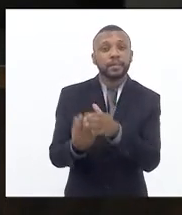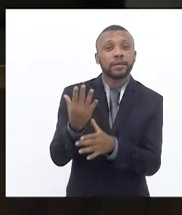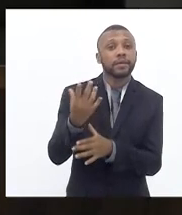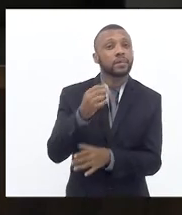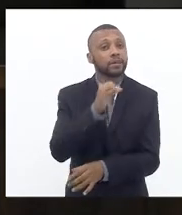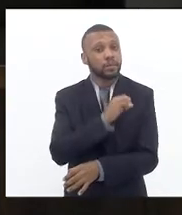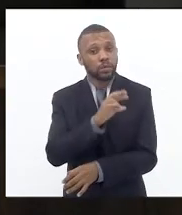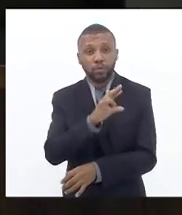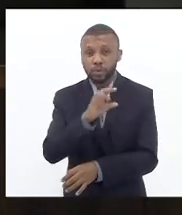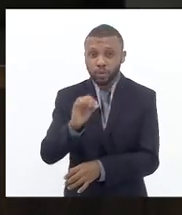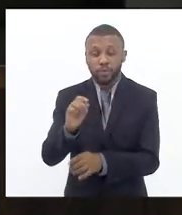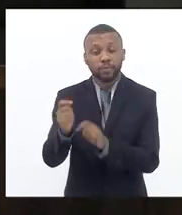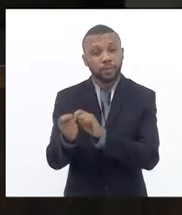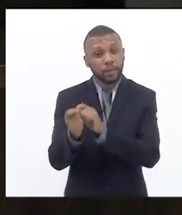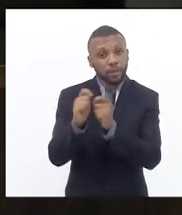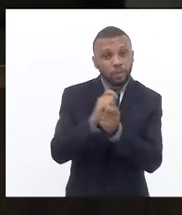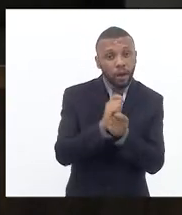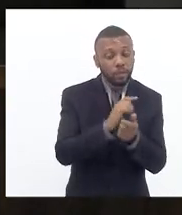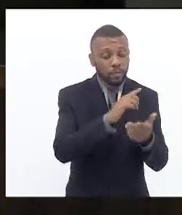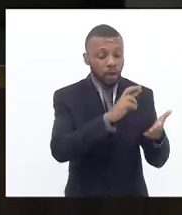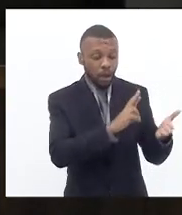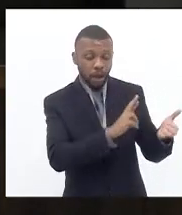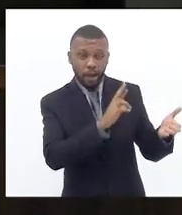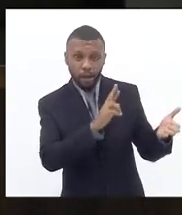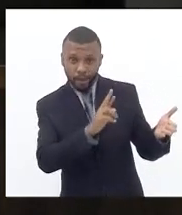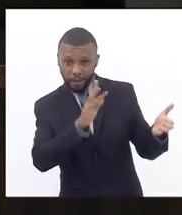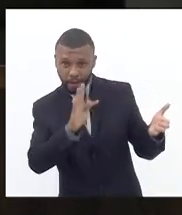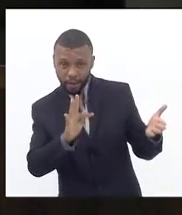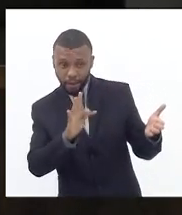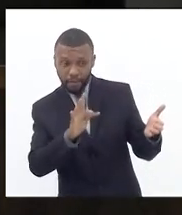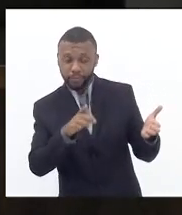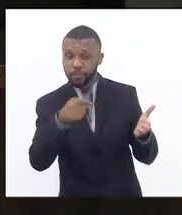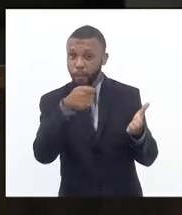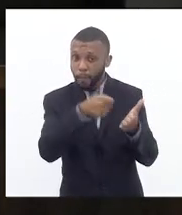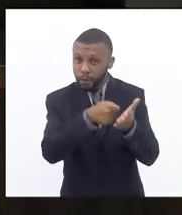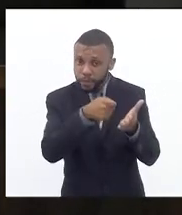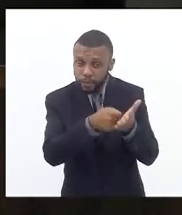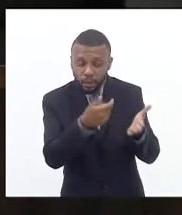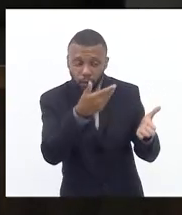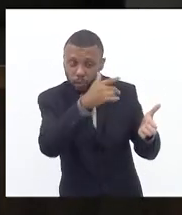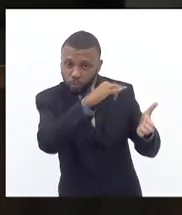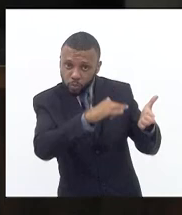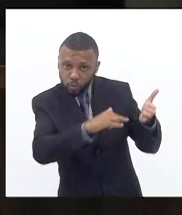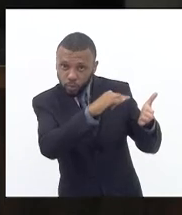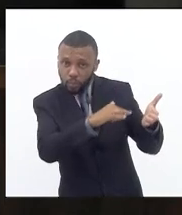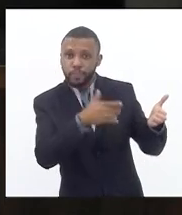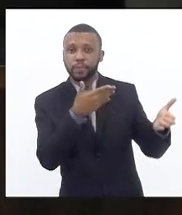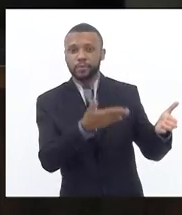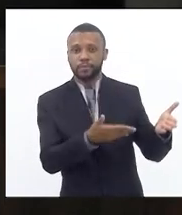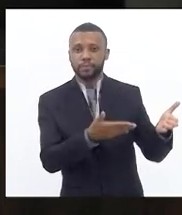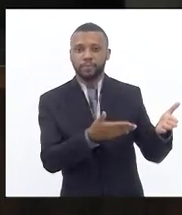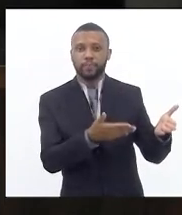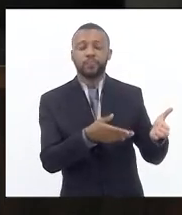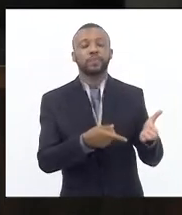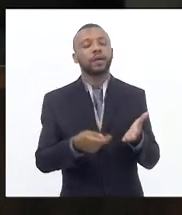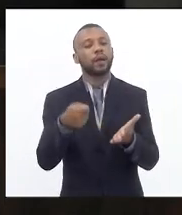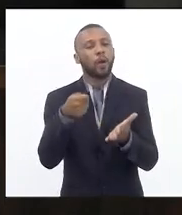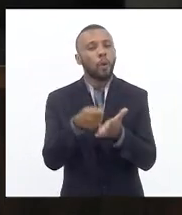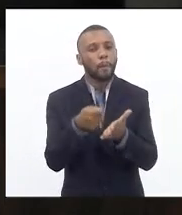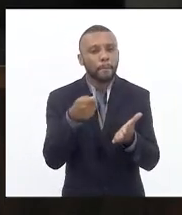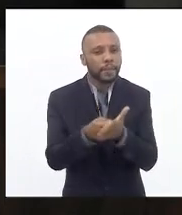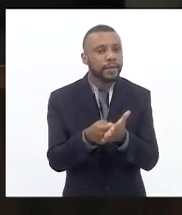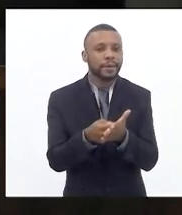ao novo regime de recuperação fiscal Isso é uma imposição do regime e que eu briga entre